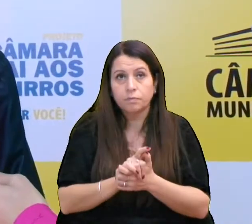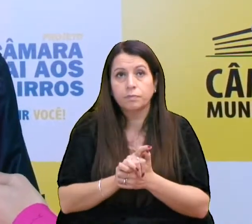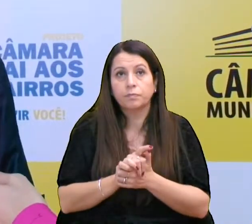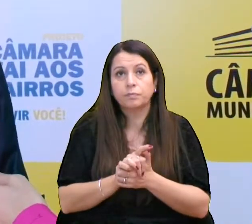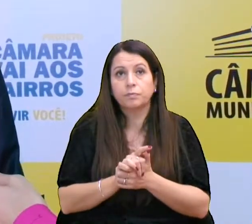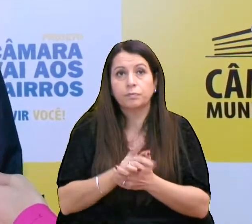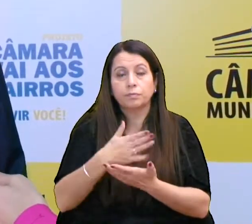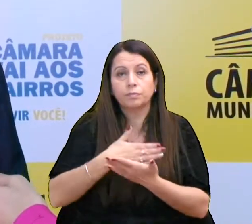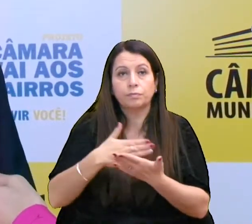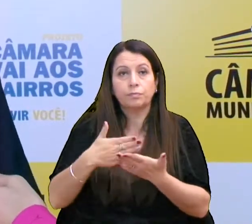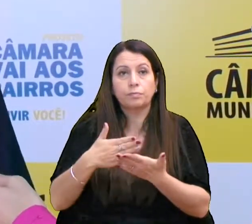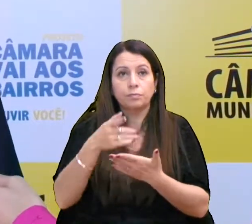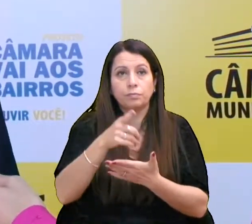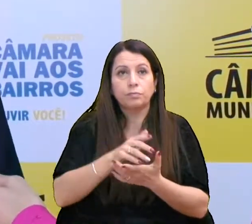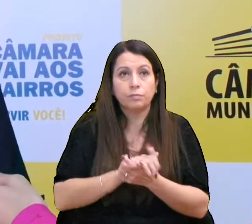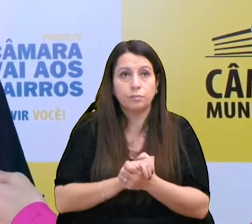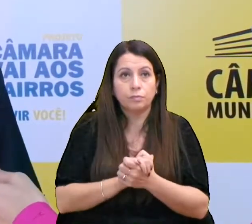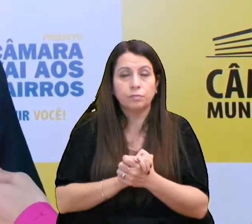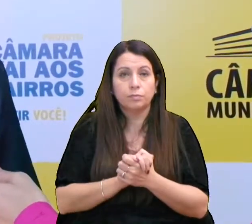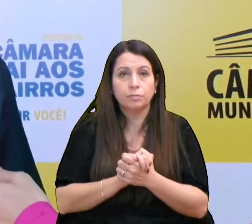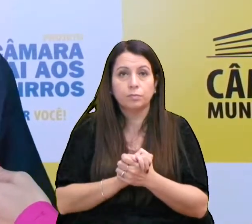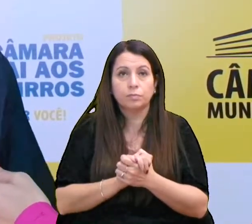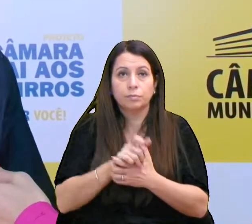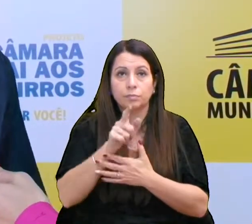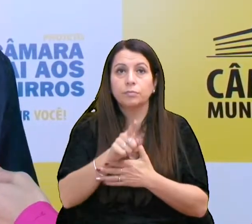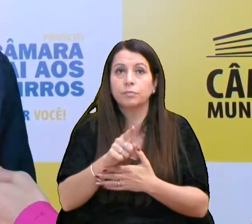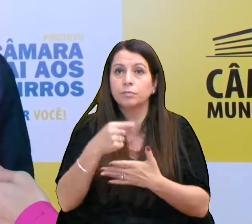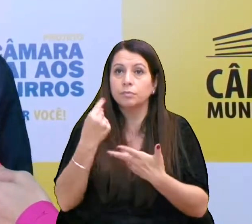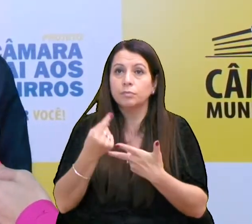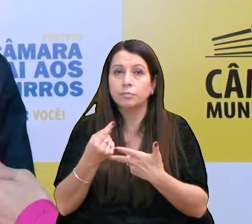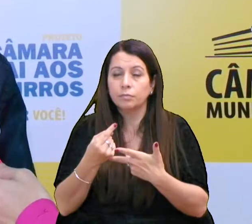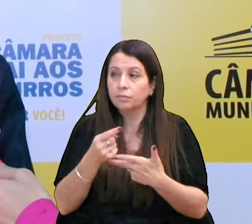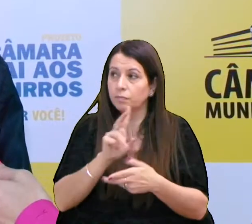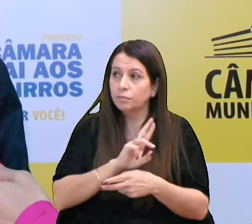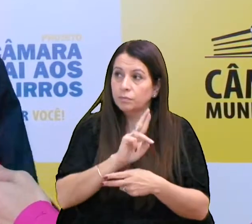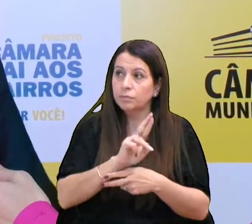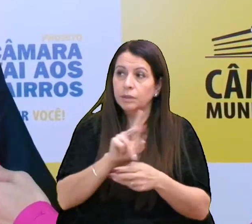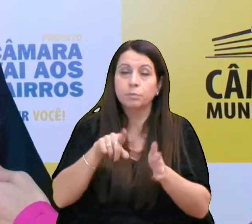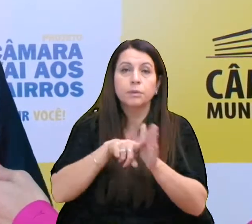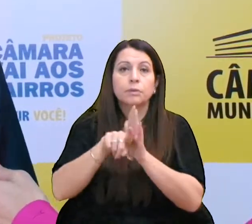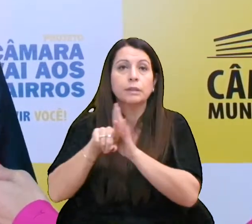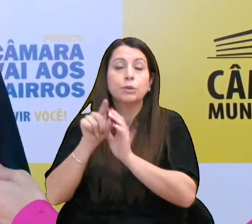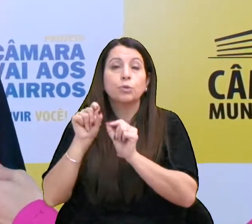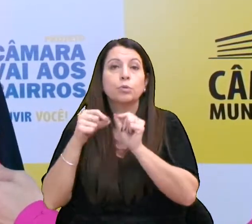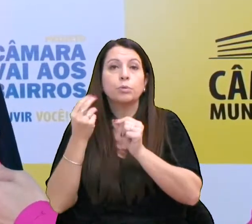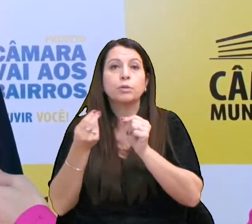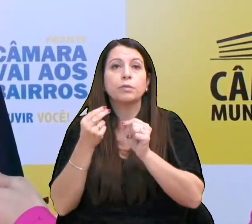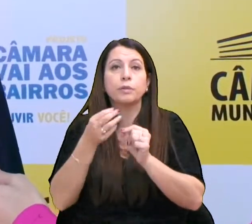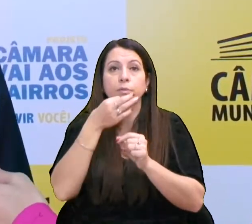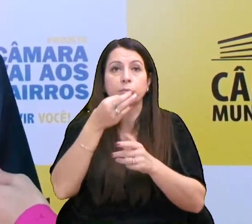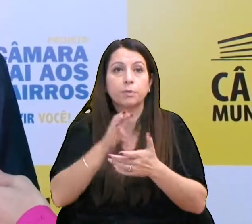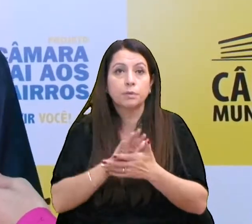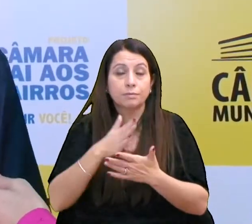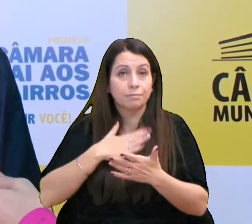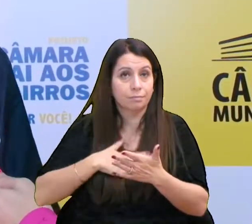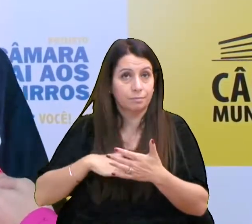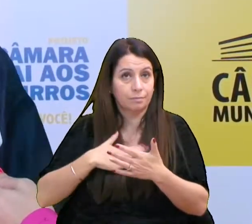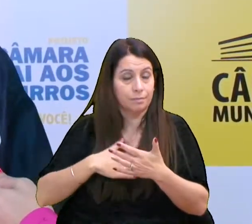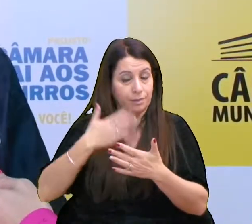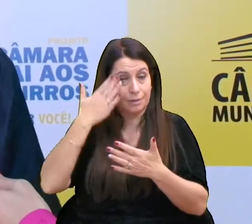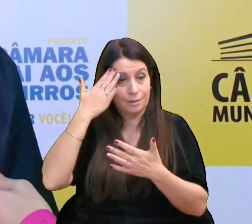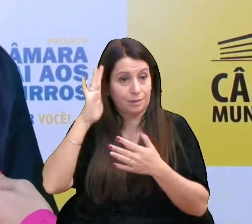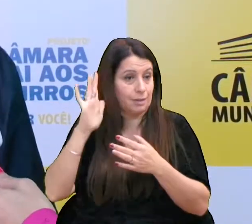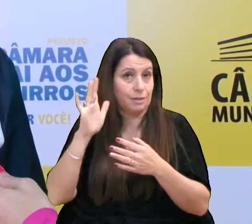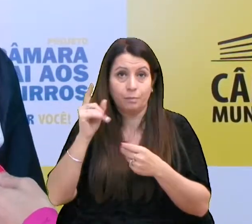começou-se um questionamento inclusive de alguns eleitores nos abordá la como é que tu vai ter posicionar calma nós nem sabemos